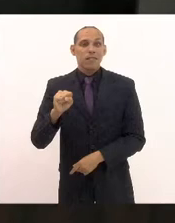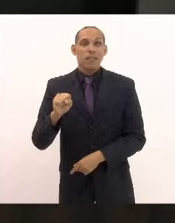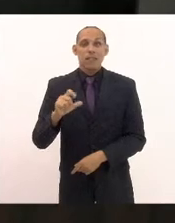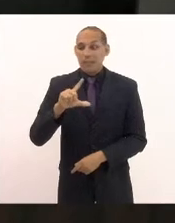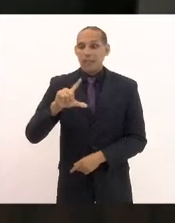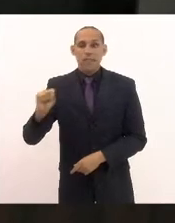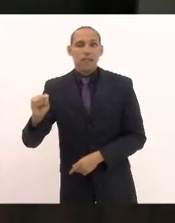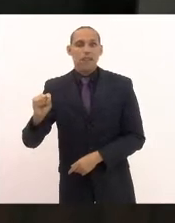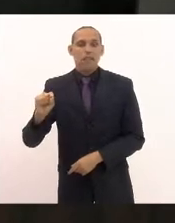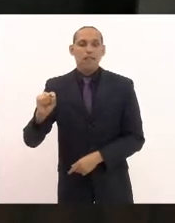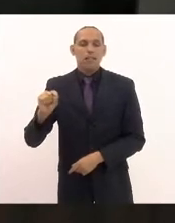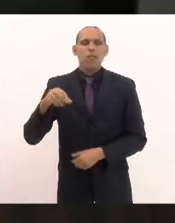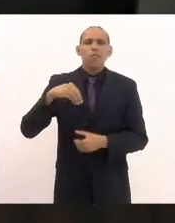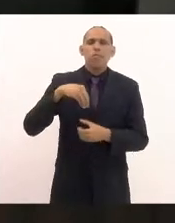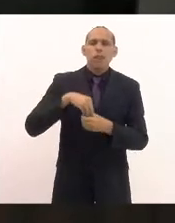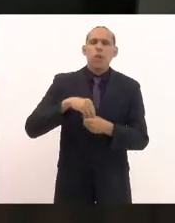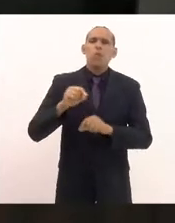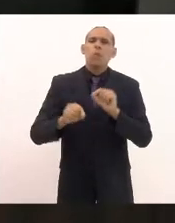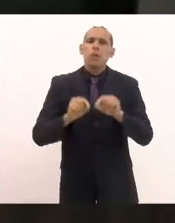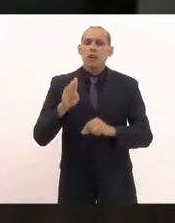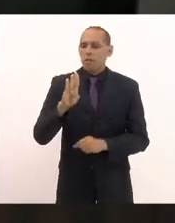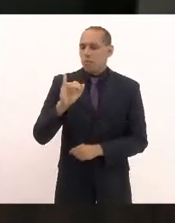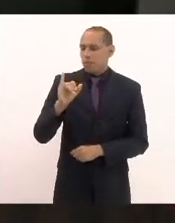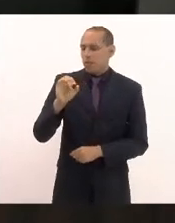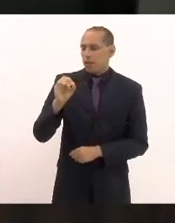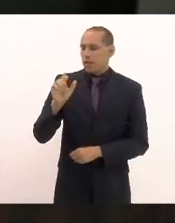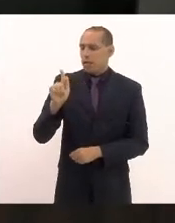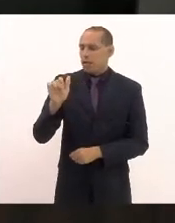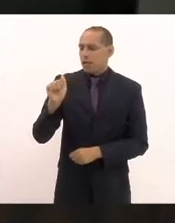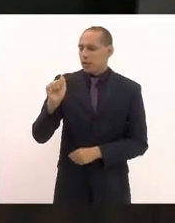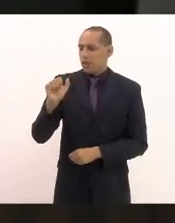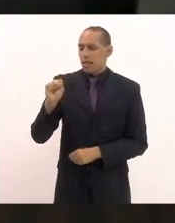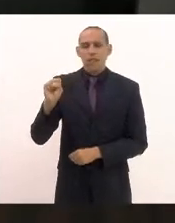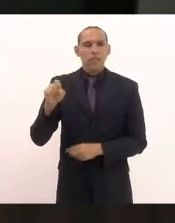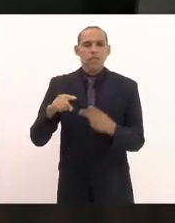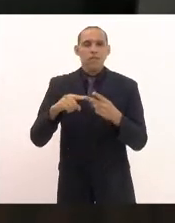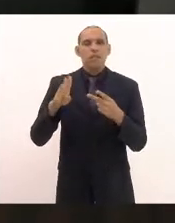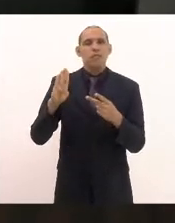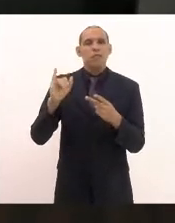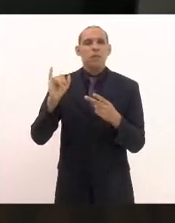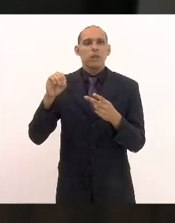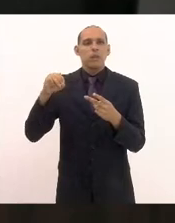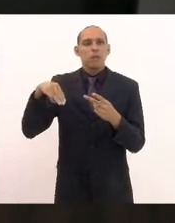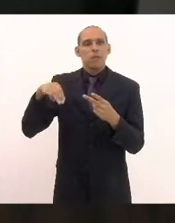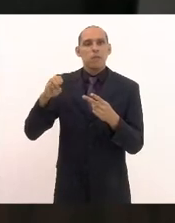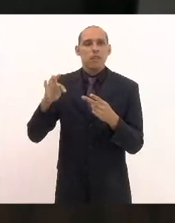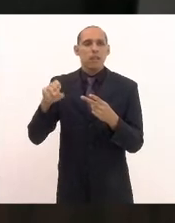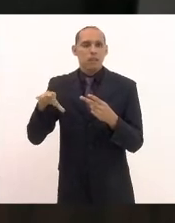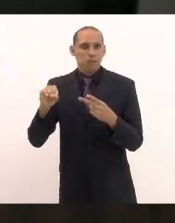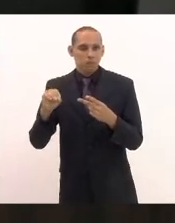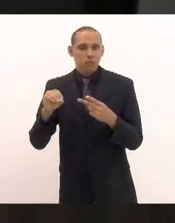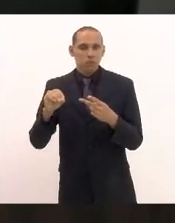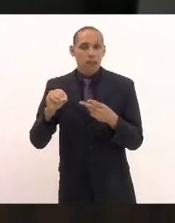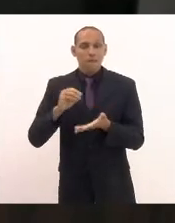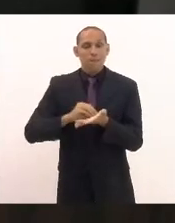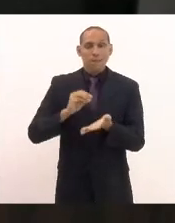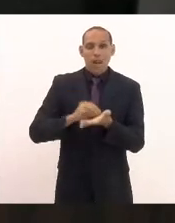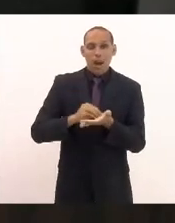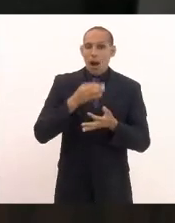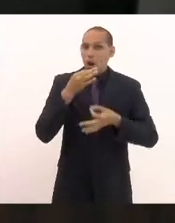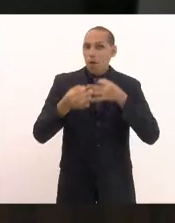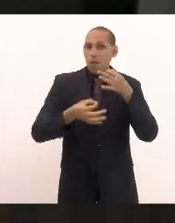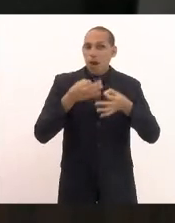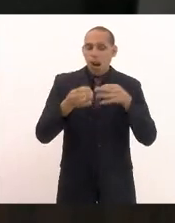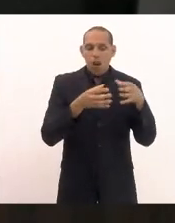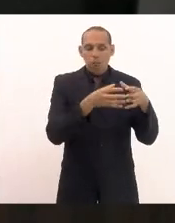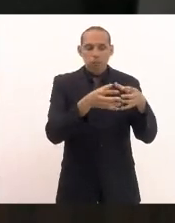internas de biogás e biometano, pendendo de pareceres das comissões de Constituição e Justiça, de Minas e Energias,